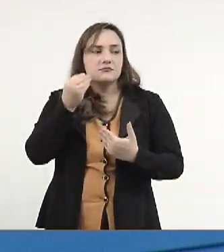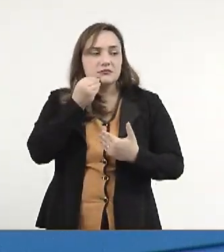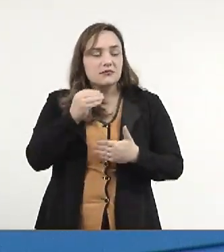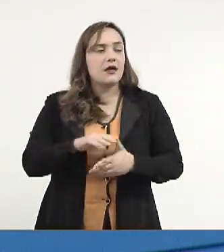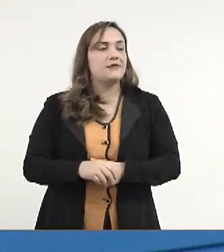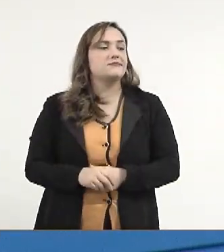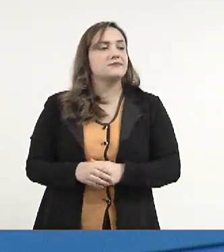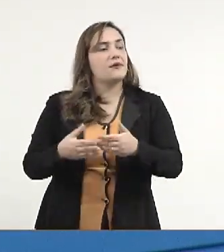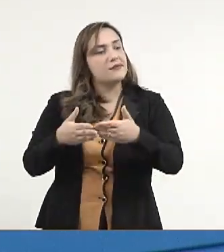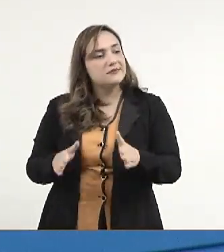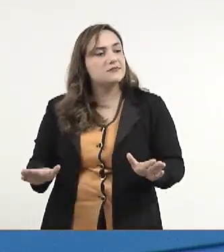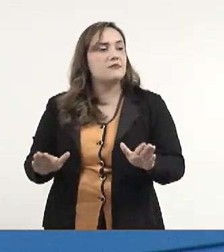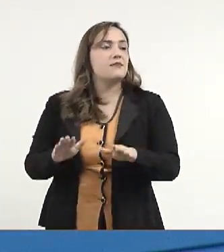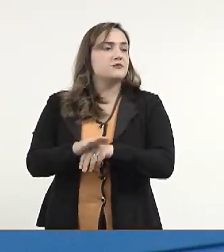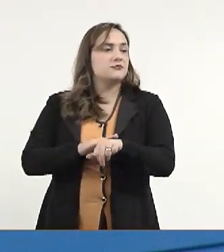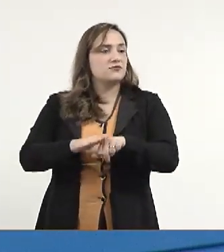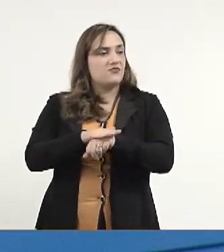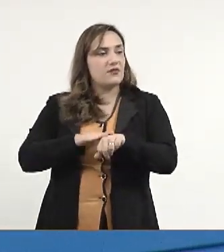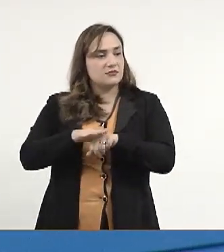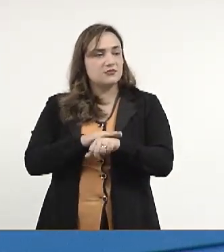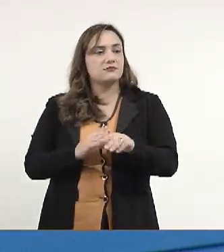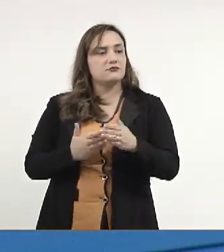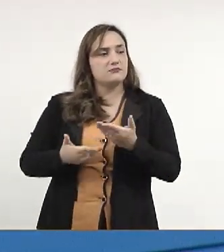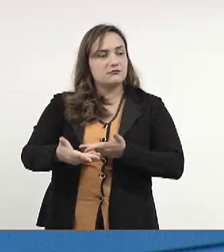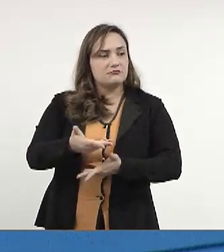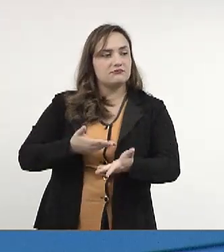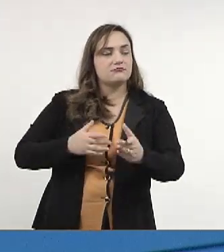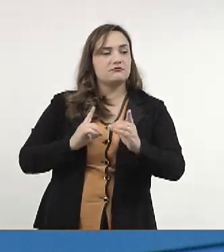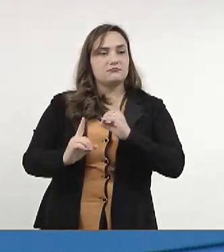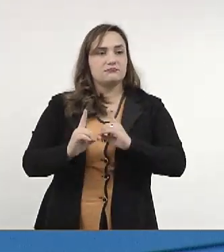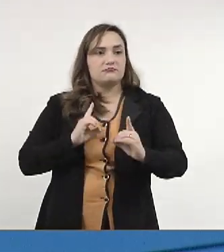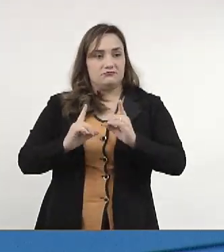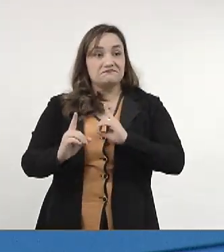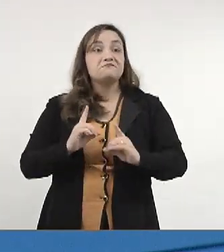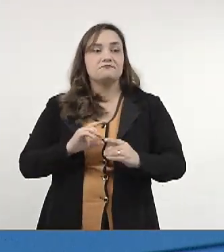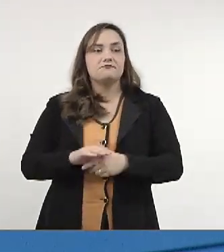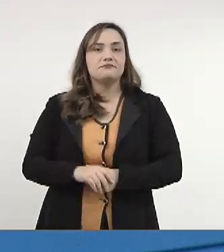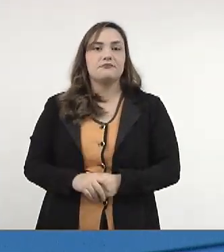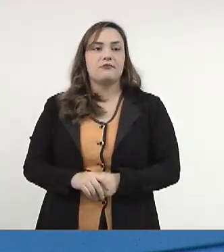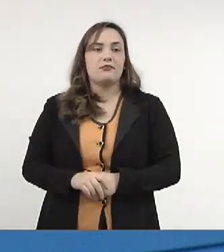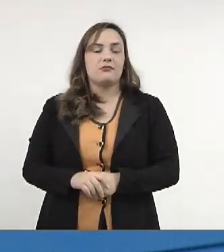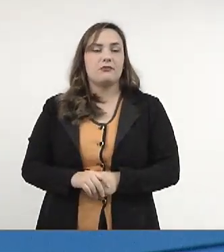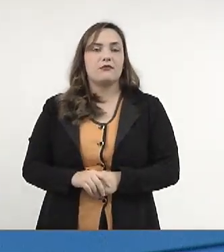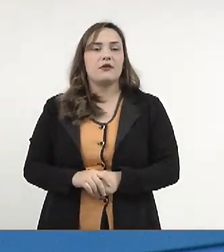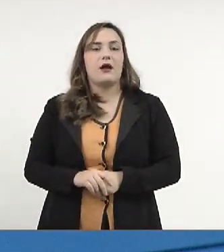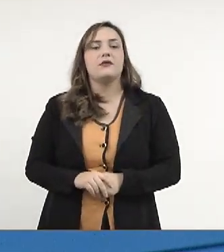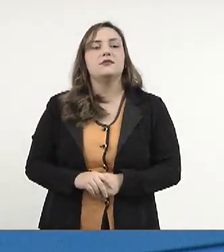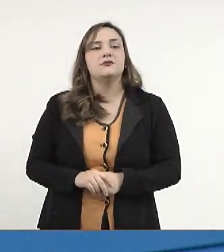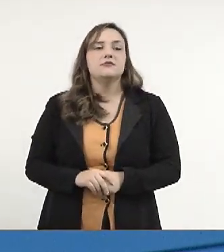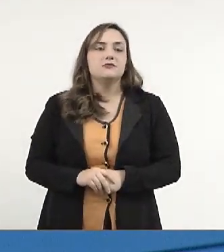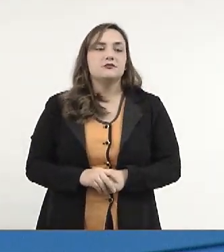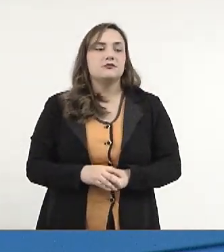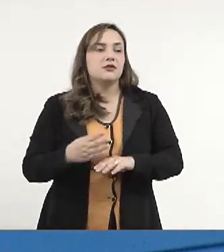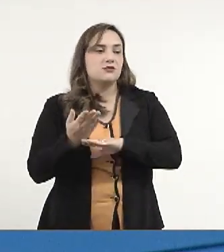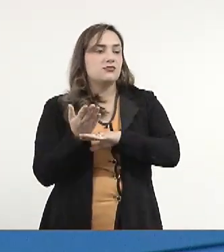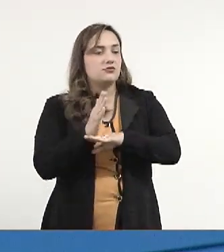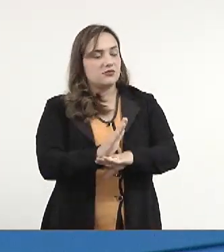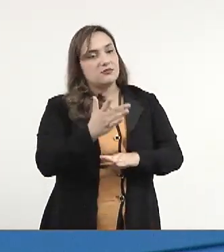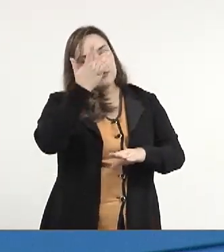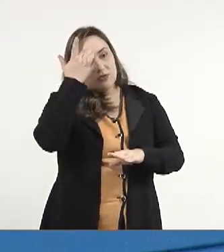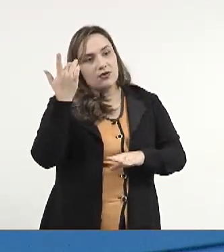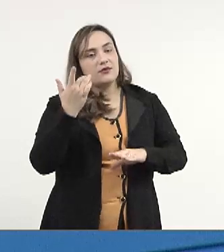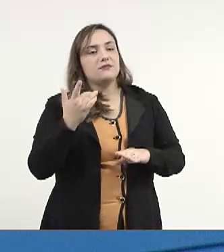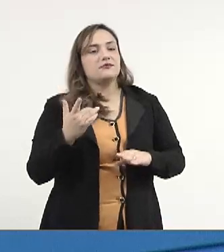a abertura de uma negociação, de levar o governo a atender os representantes das categorias, porque,